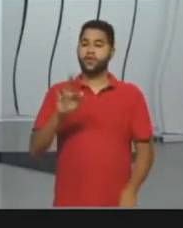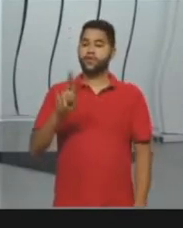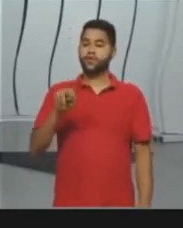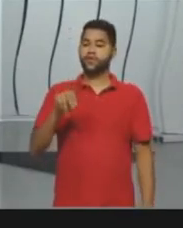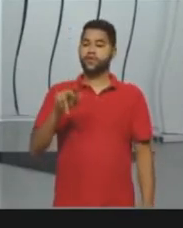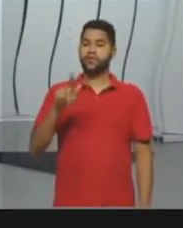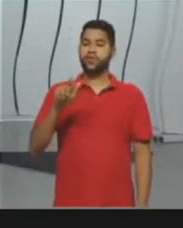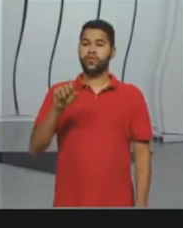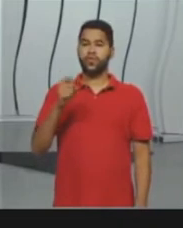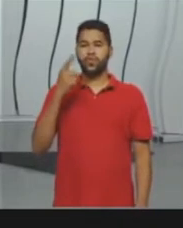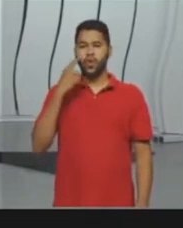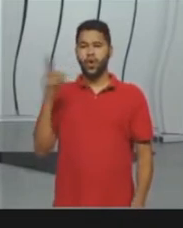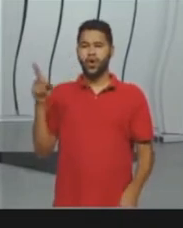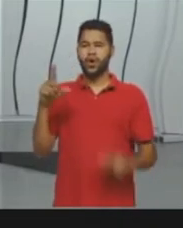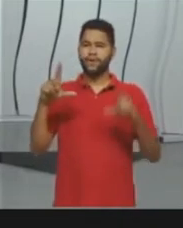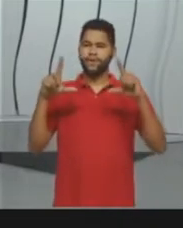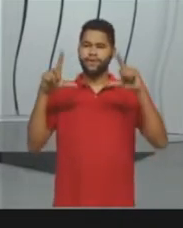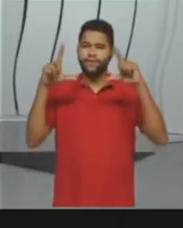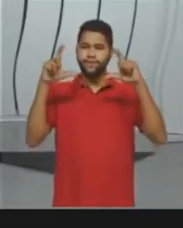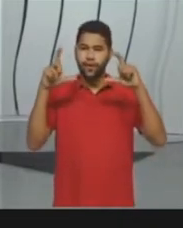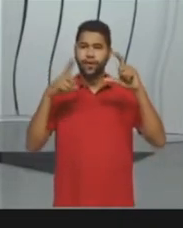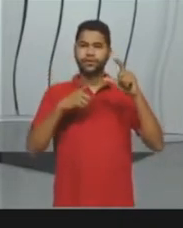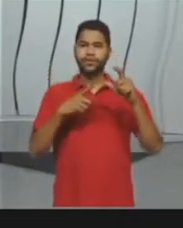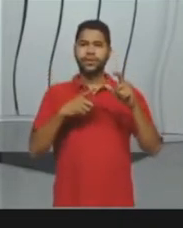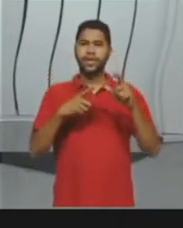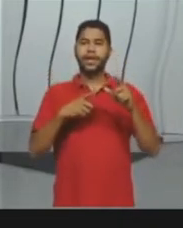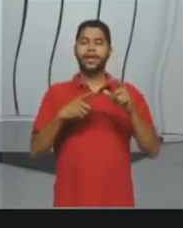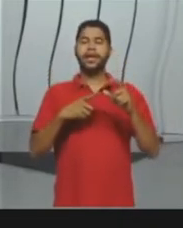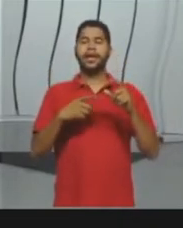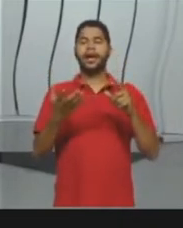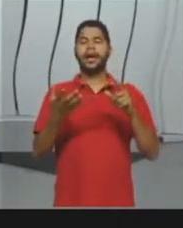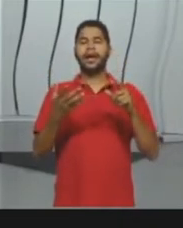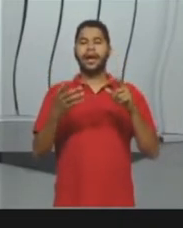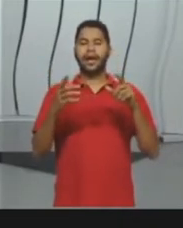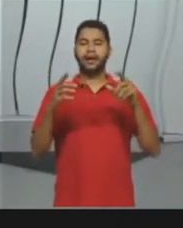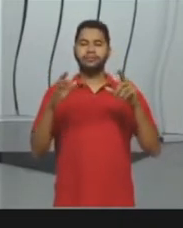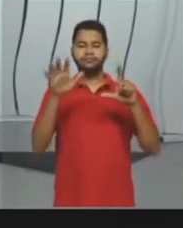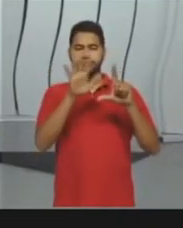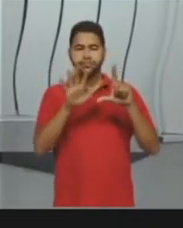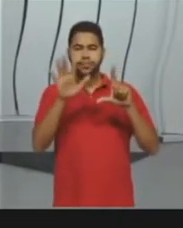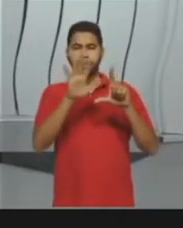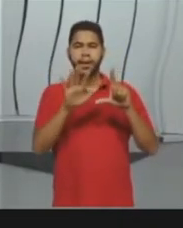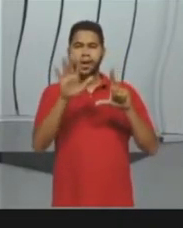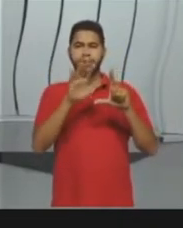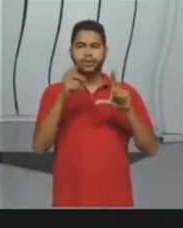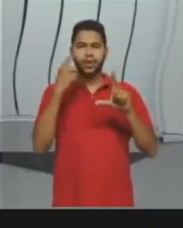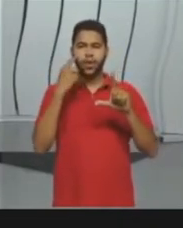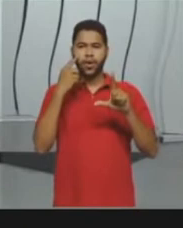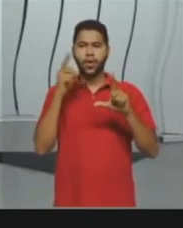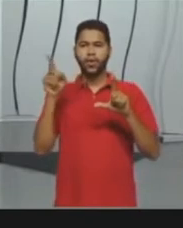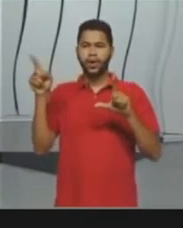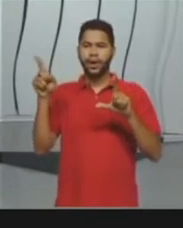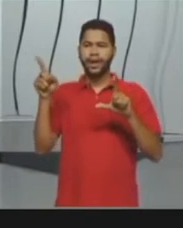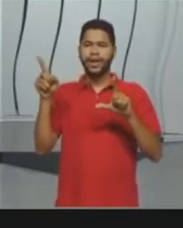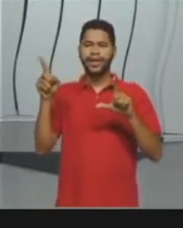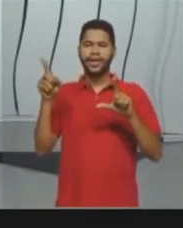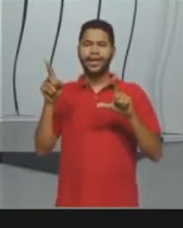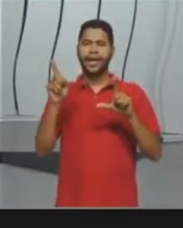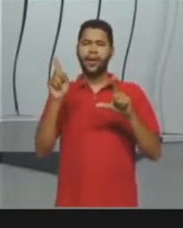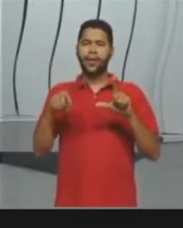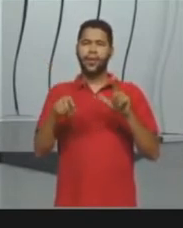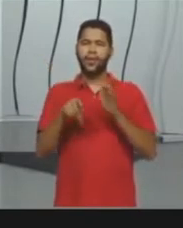Nessa fotografia tem a imagem de um protozoário, o Trypanosoma cruzi, que é o causador da doença de Chagas, aquela